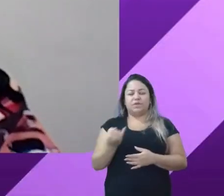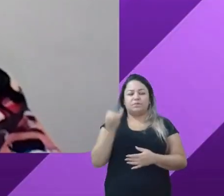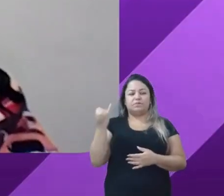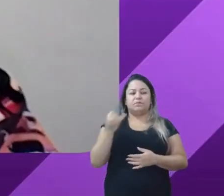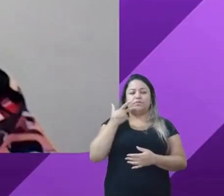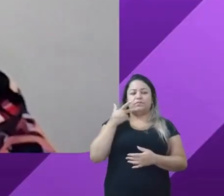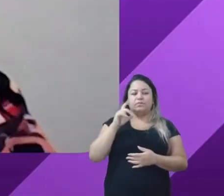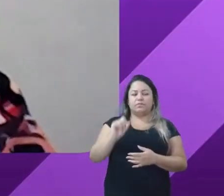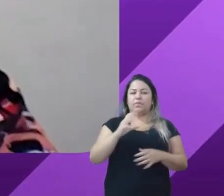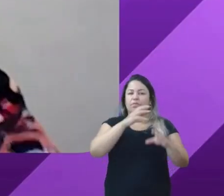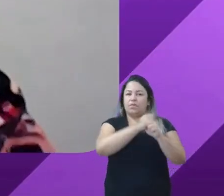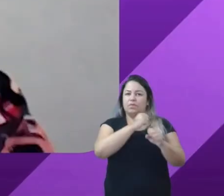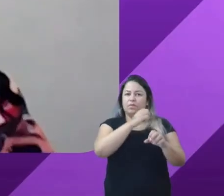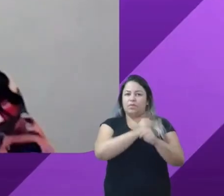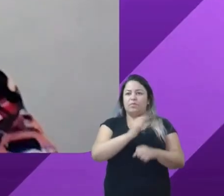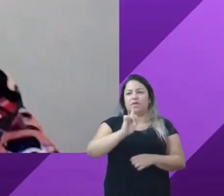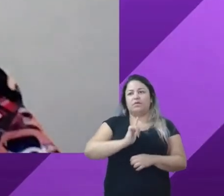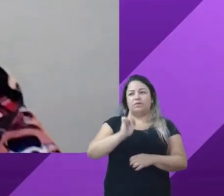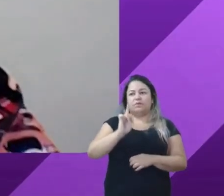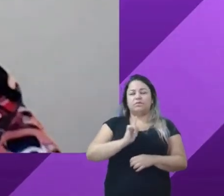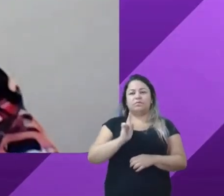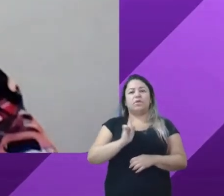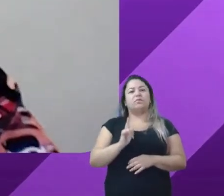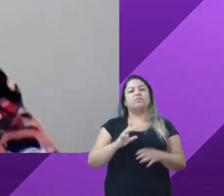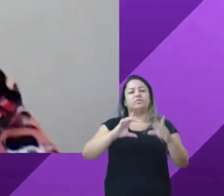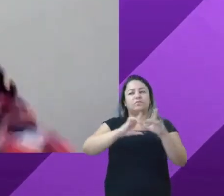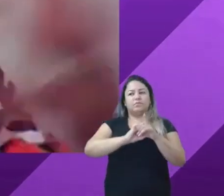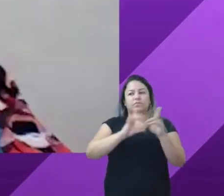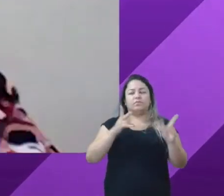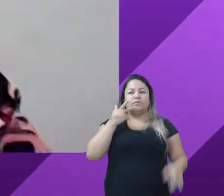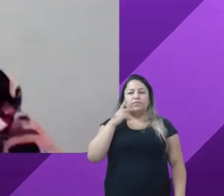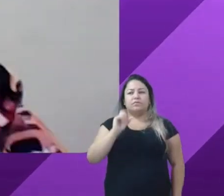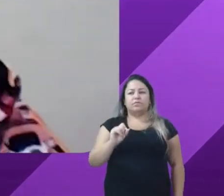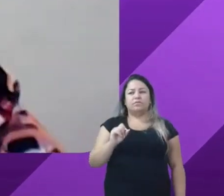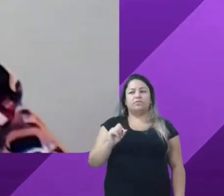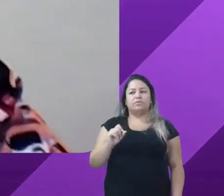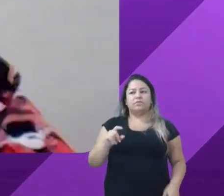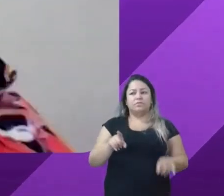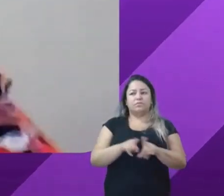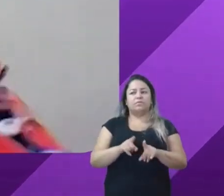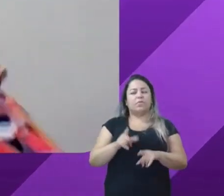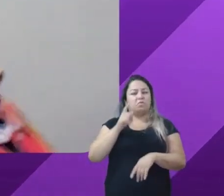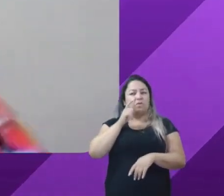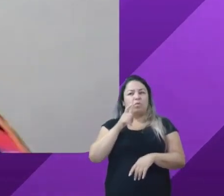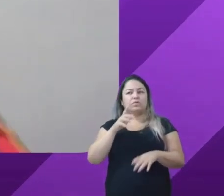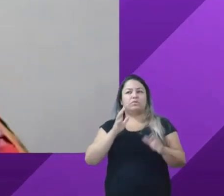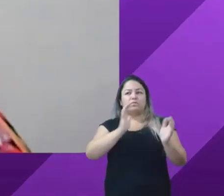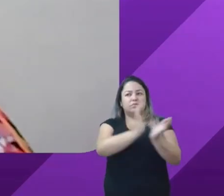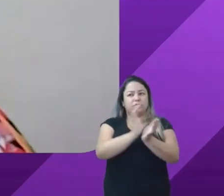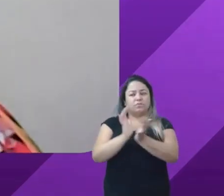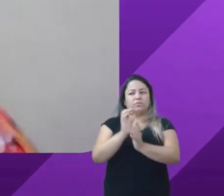para que o orçamento exista e exista de forma democrática para que ele contemple os interesses coletivos